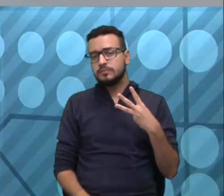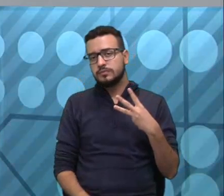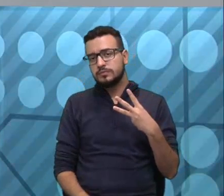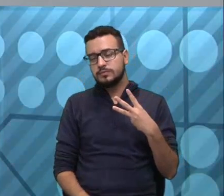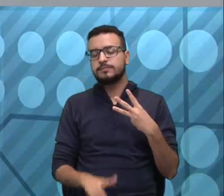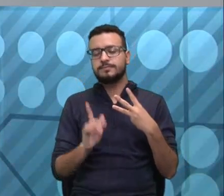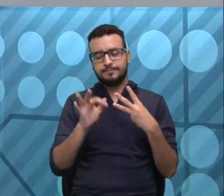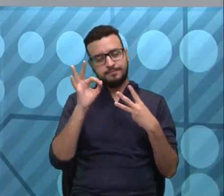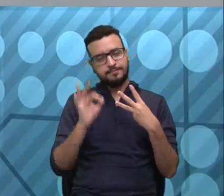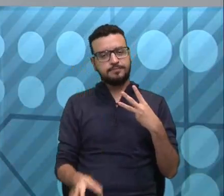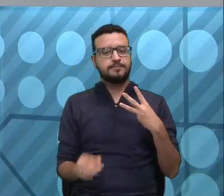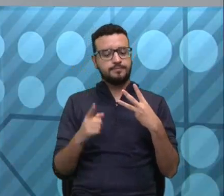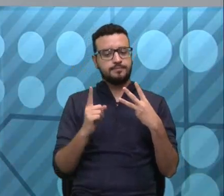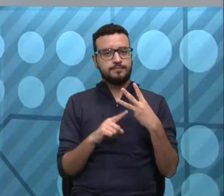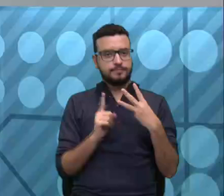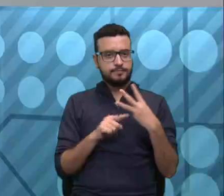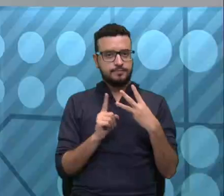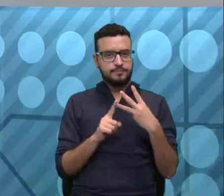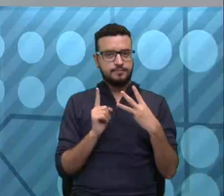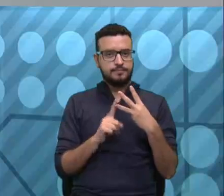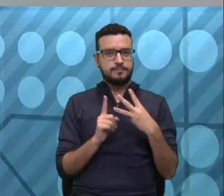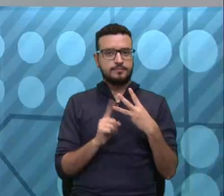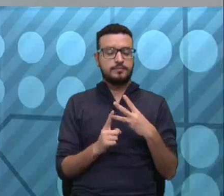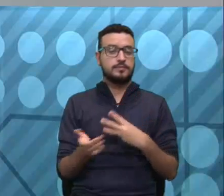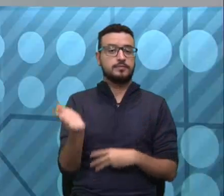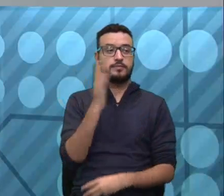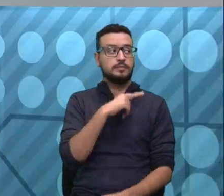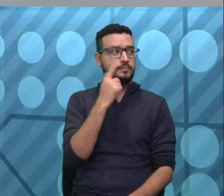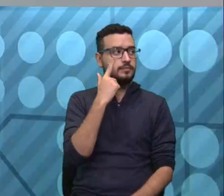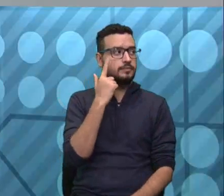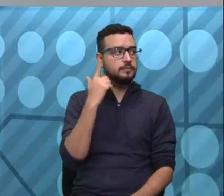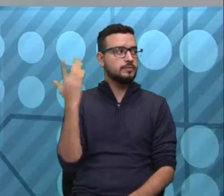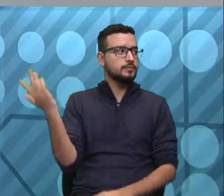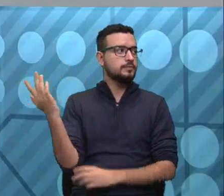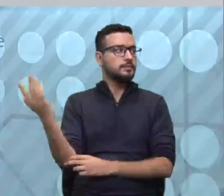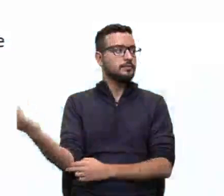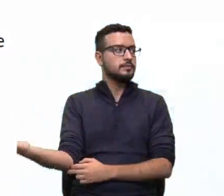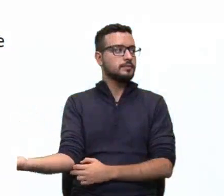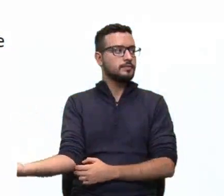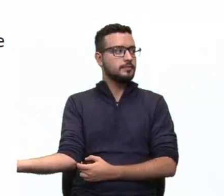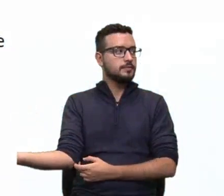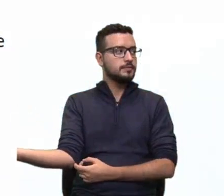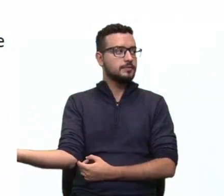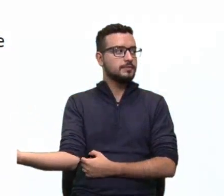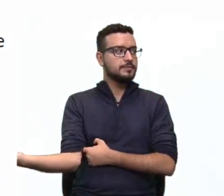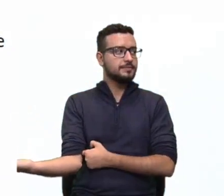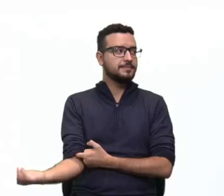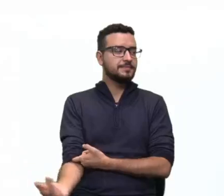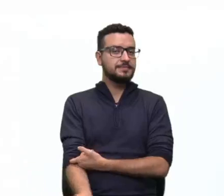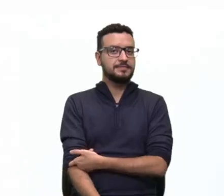tá certo? Vamos dar sequência que agora a gente vai ver no quadro esses movimentos. Vamos lá.